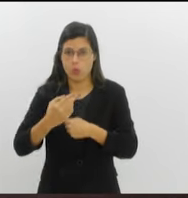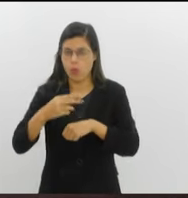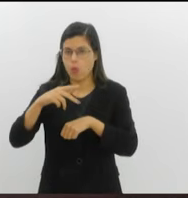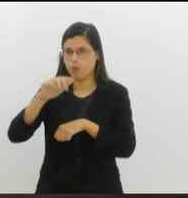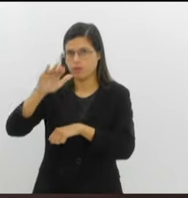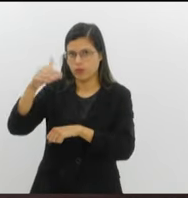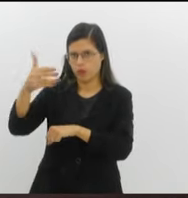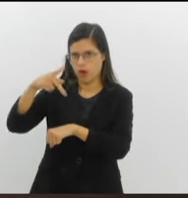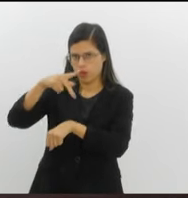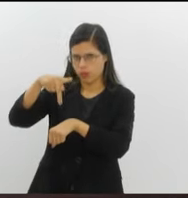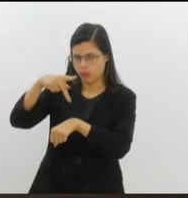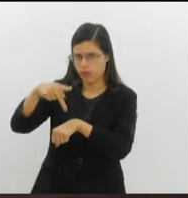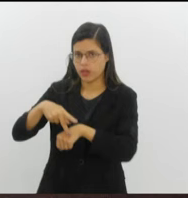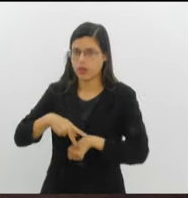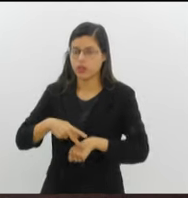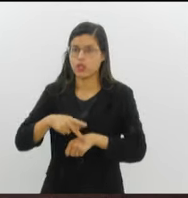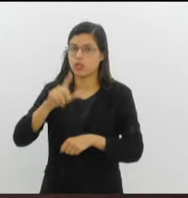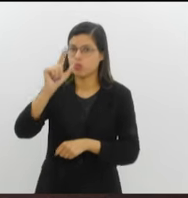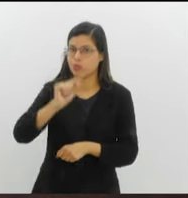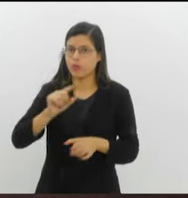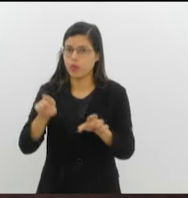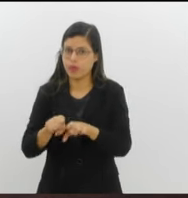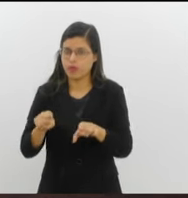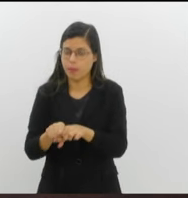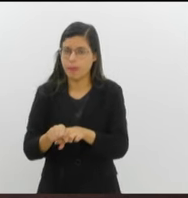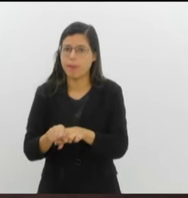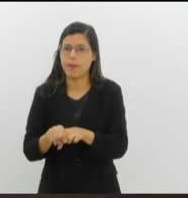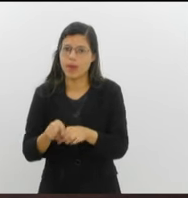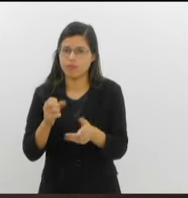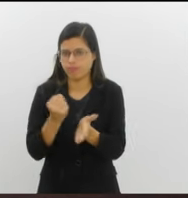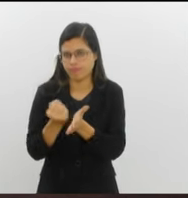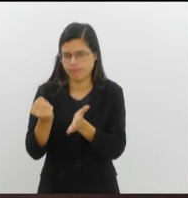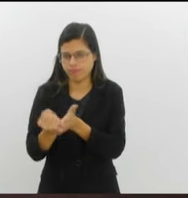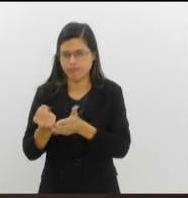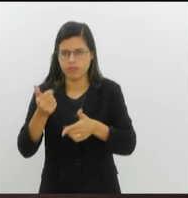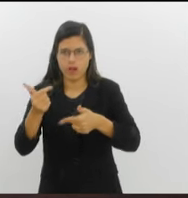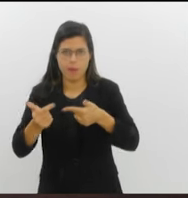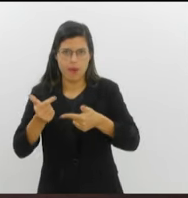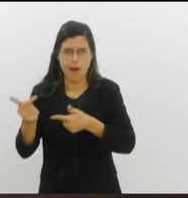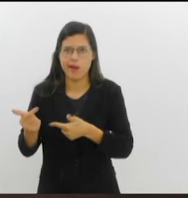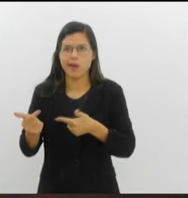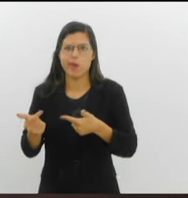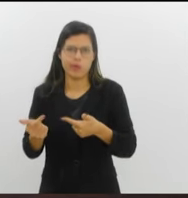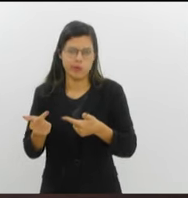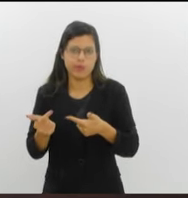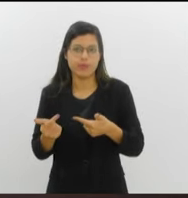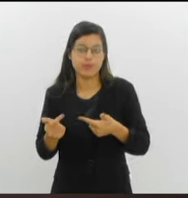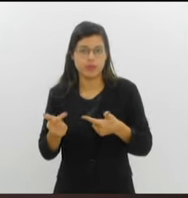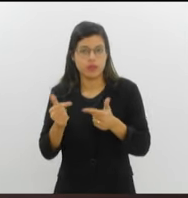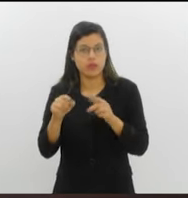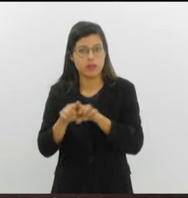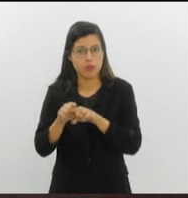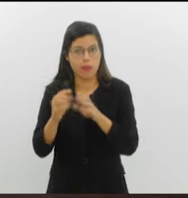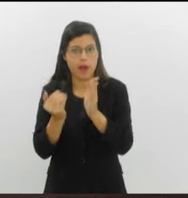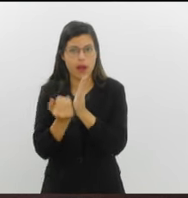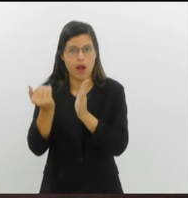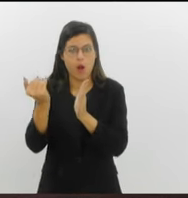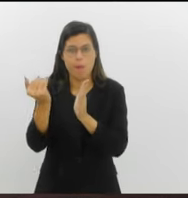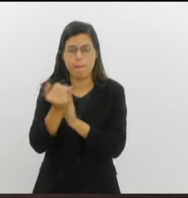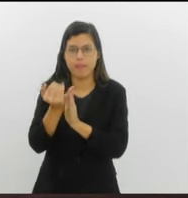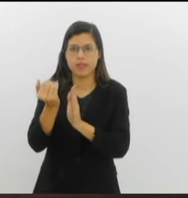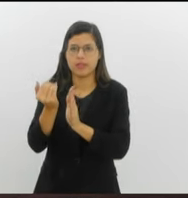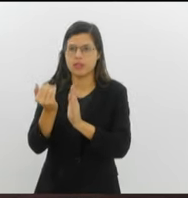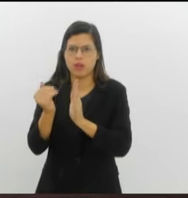reduz a empregabilidade, aumenta o desemprego e, inevitavelmente, aumenta também a inflação. Então,